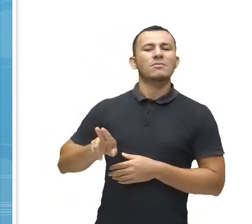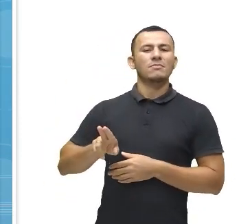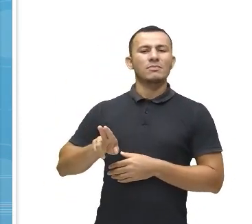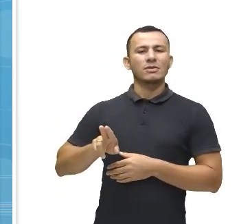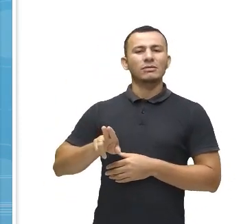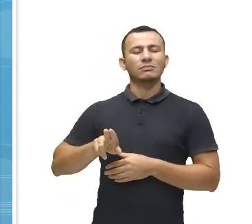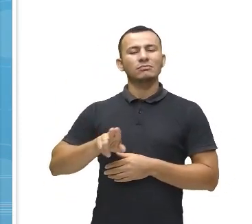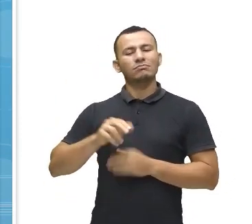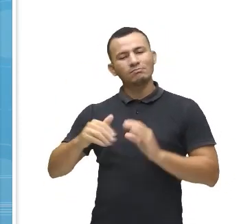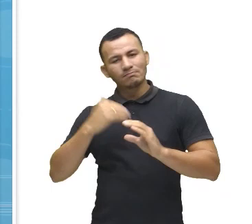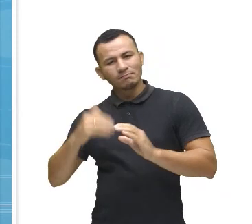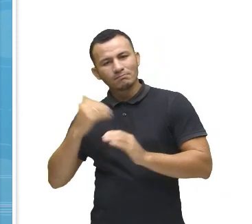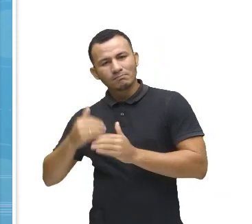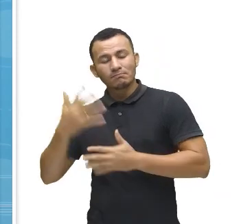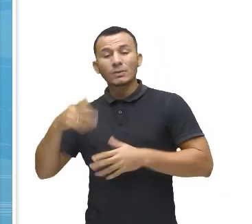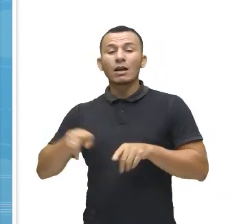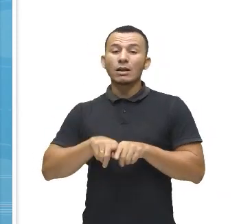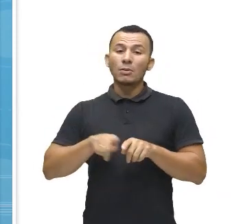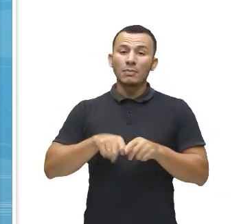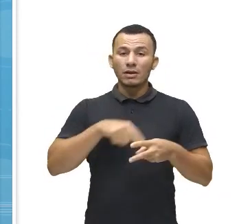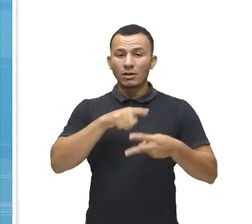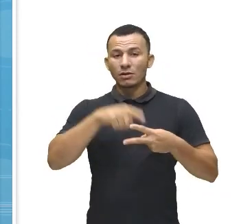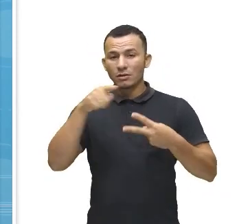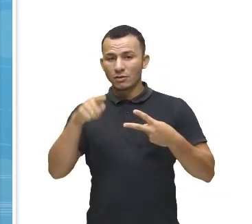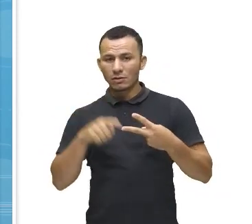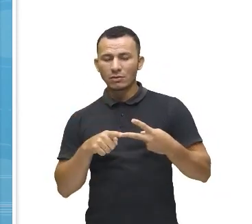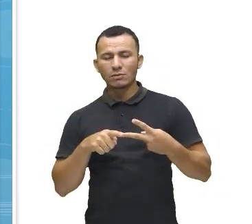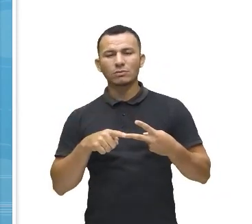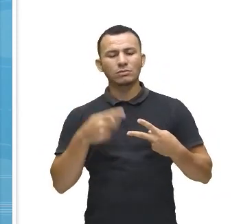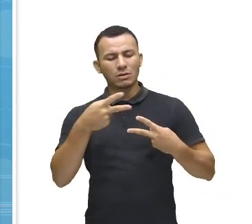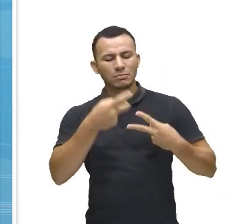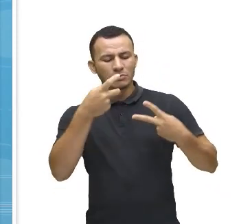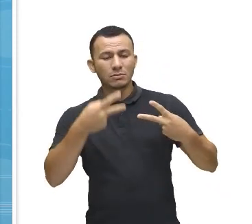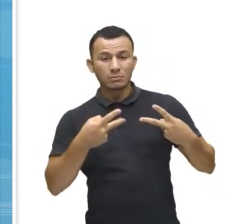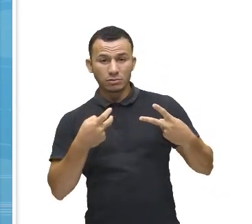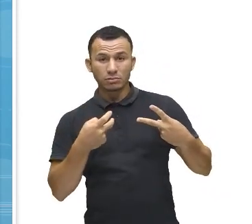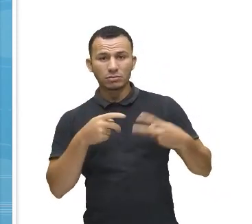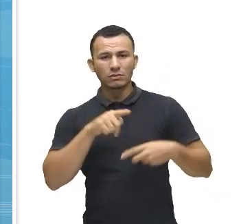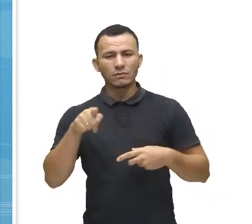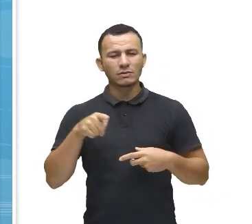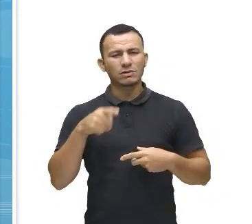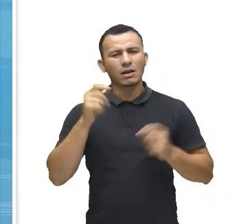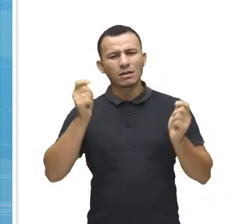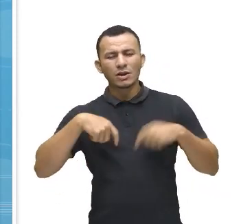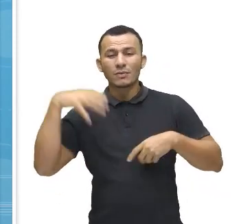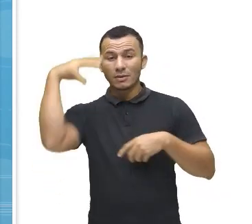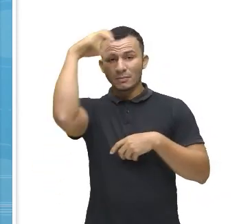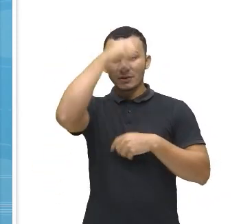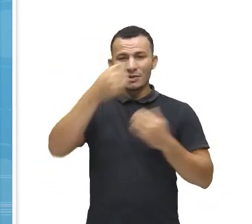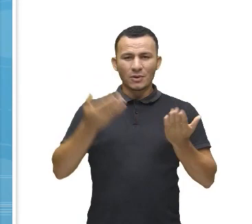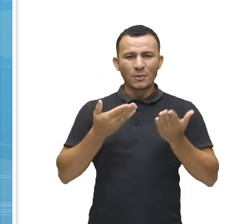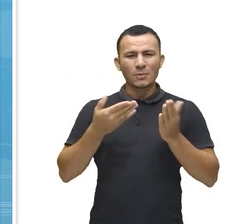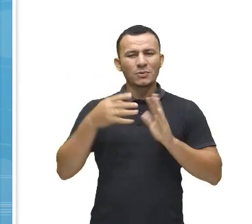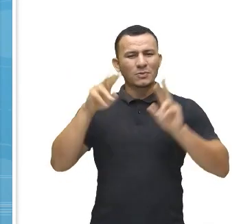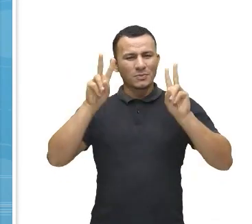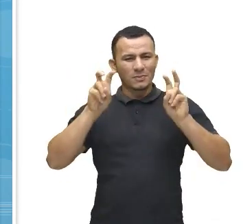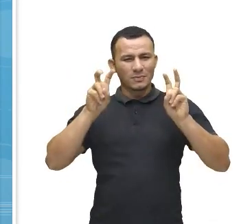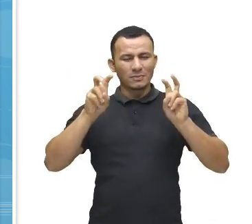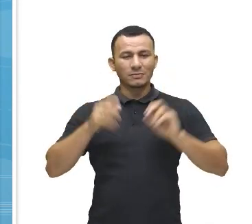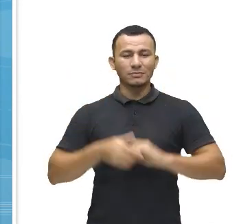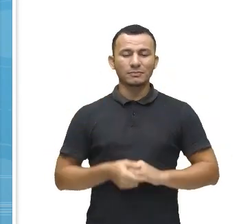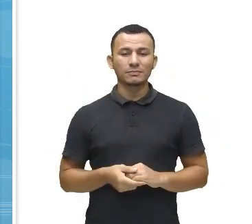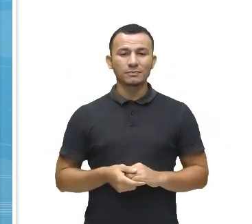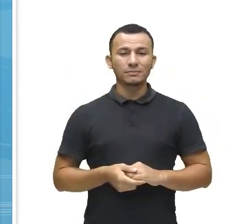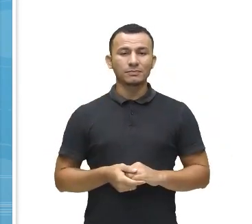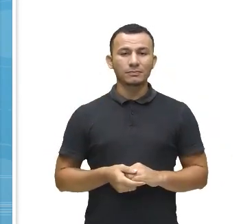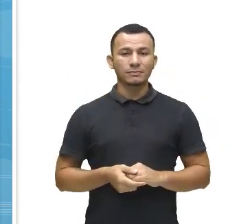qual é a resposta que você dá, para a gente perceber o quanto você conseguiu assimilar esse conteúdo. Ok, gente? Gostaria de